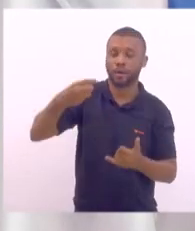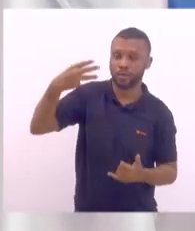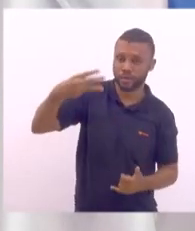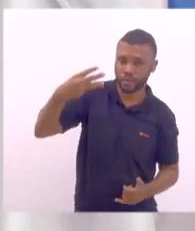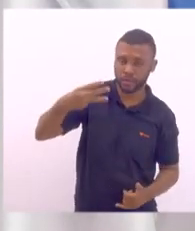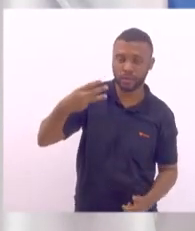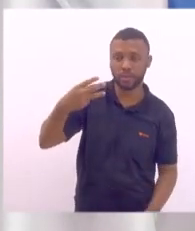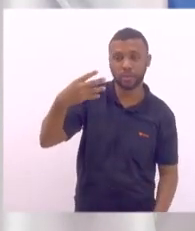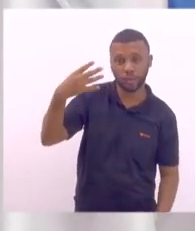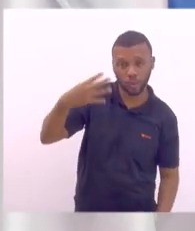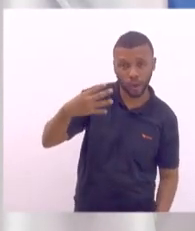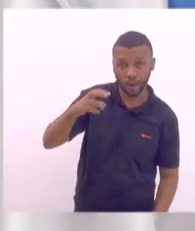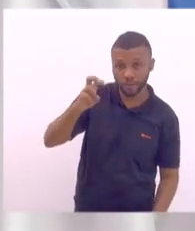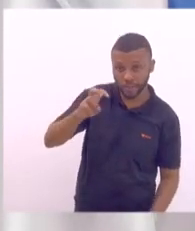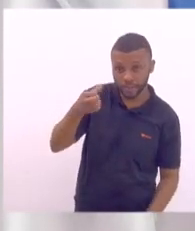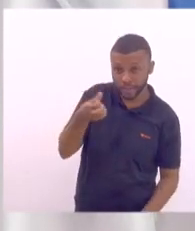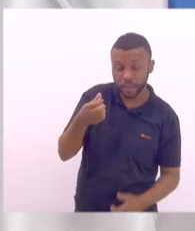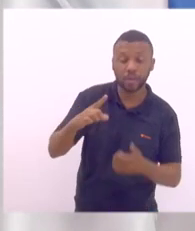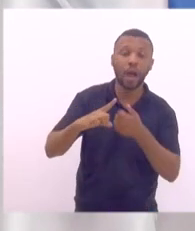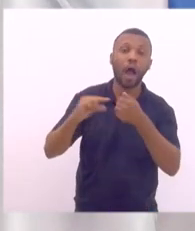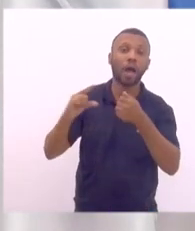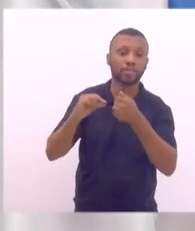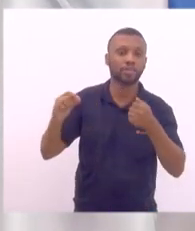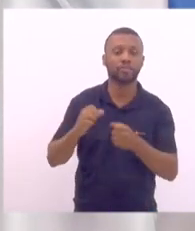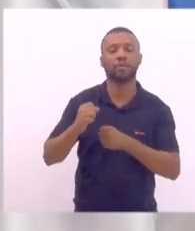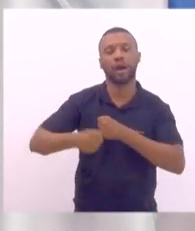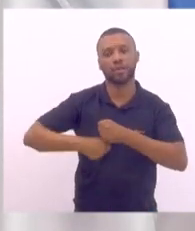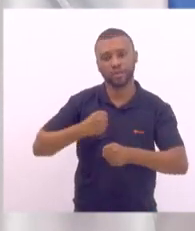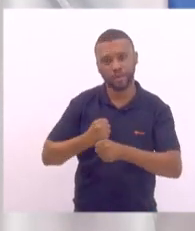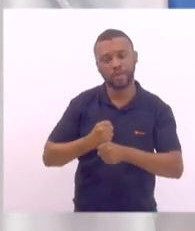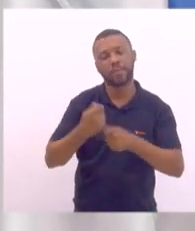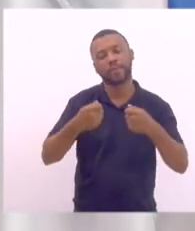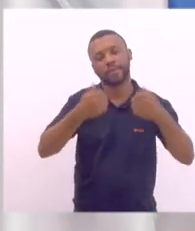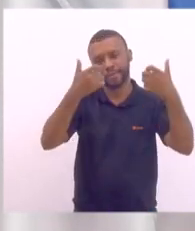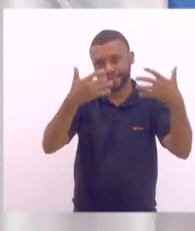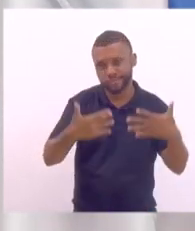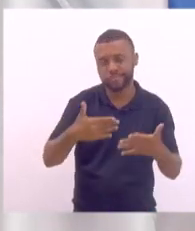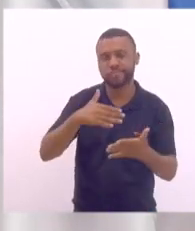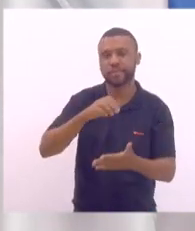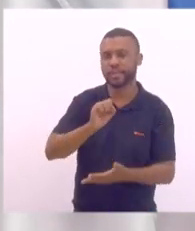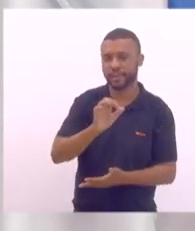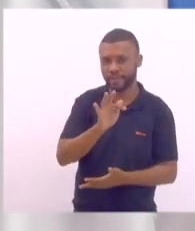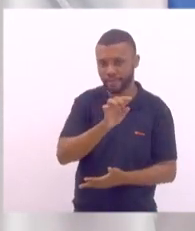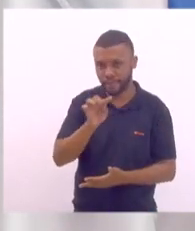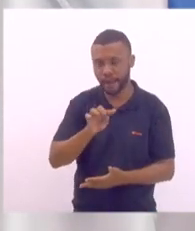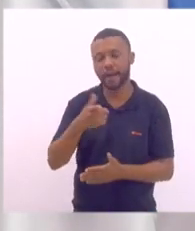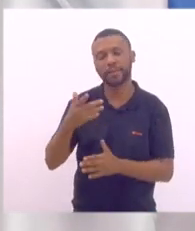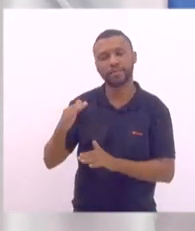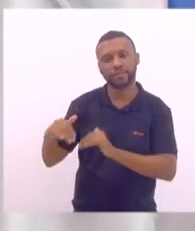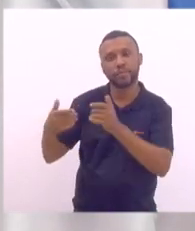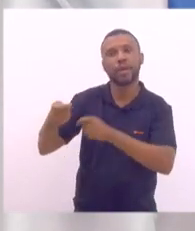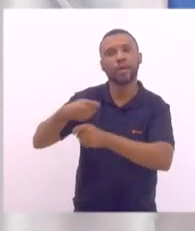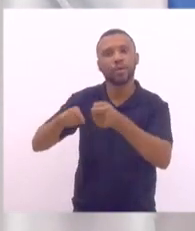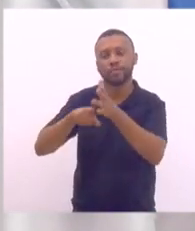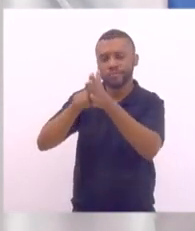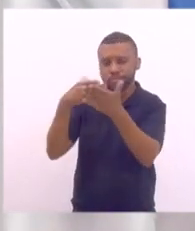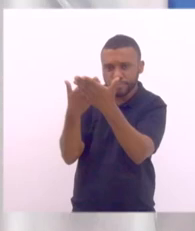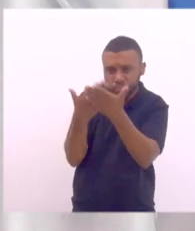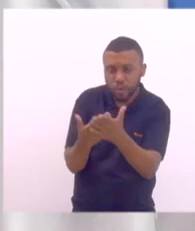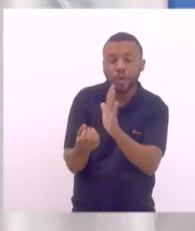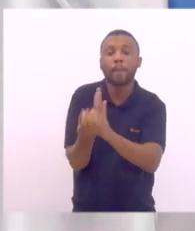3º, 4º, 5º e 6º artigo. Anualmente deverá ser elaborado para a Secretaria de Fazenda, para a Secretaria de Desenvolvimento Econômico, estudo relativo à produção do